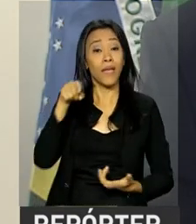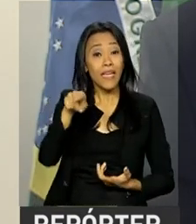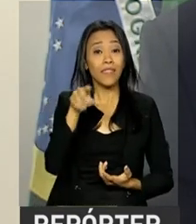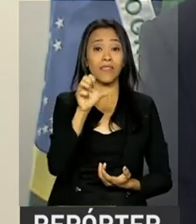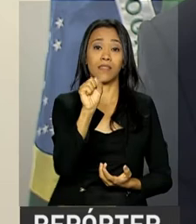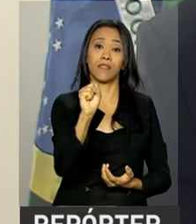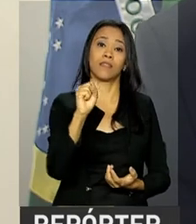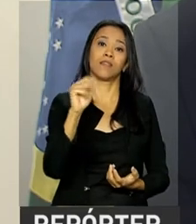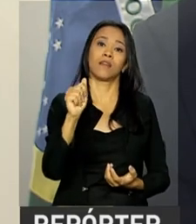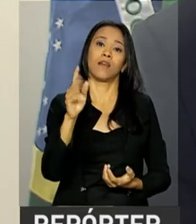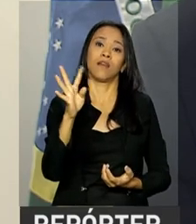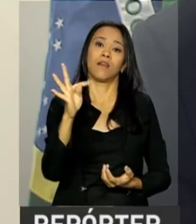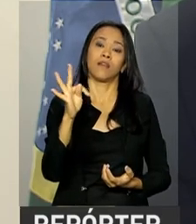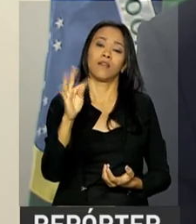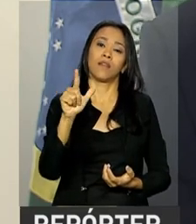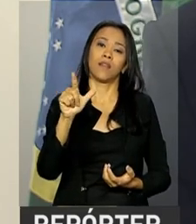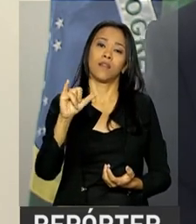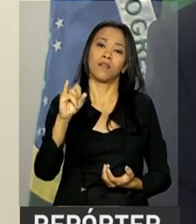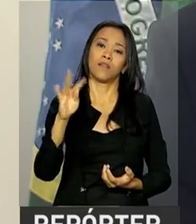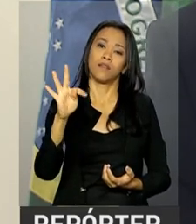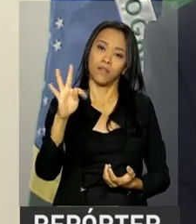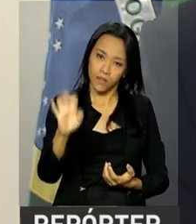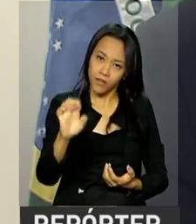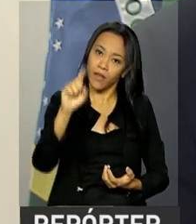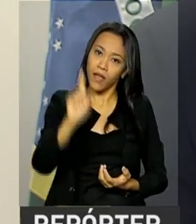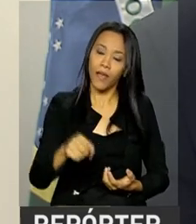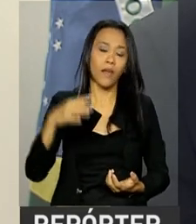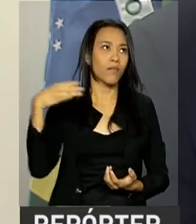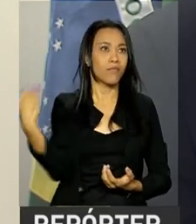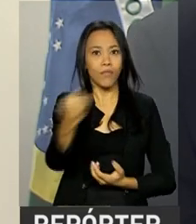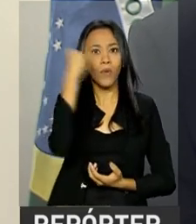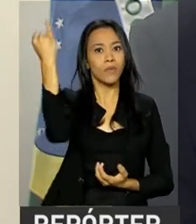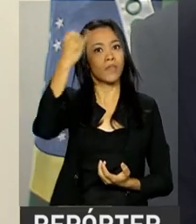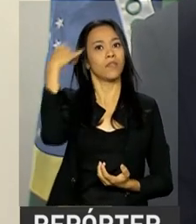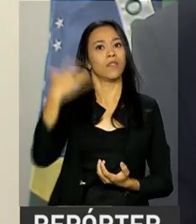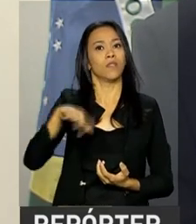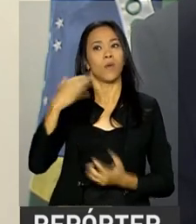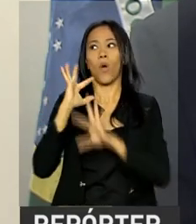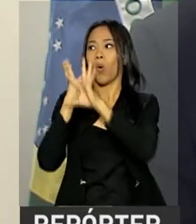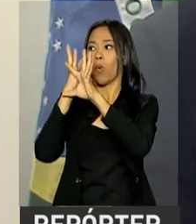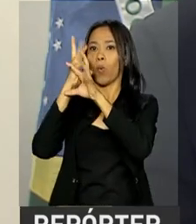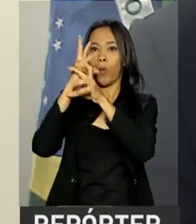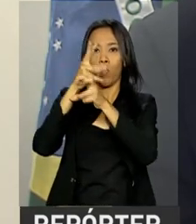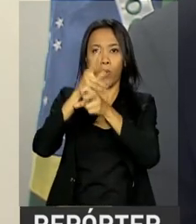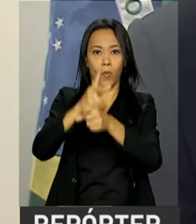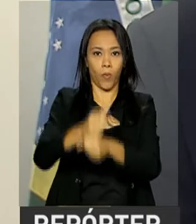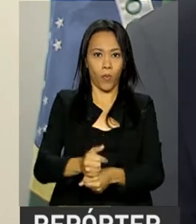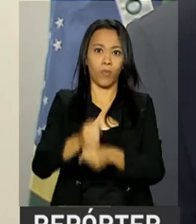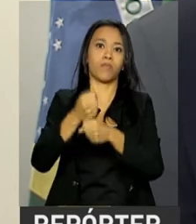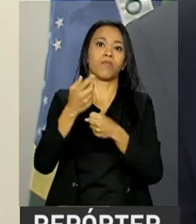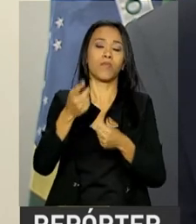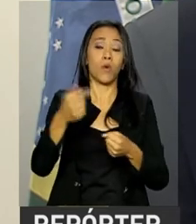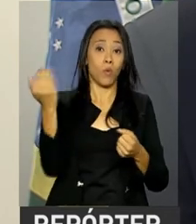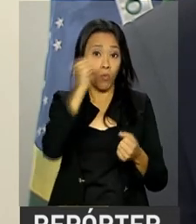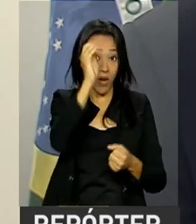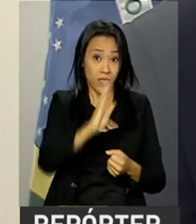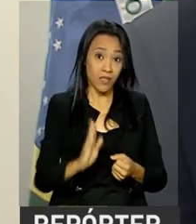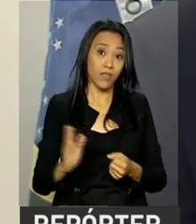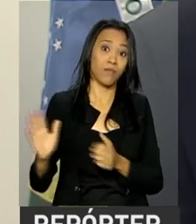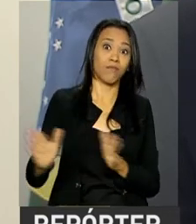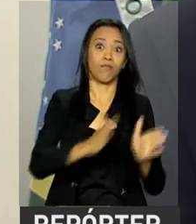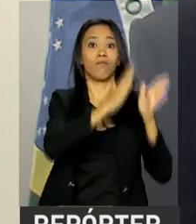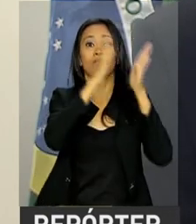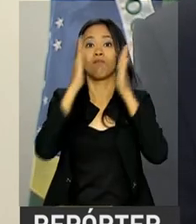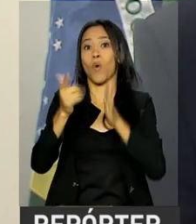para o Brasil é um legado de uma revolução nas telecomunicações. O Brasil passa a entrar em um outro patamar